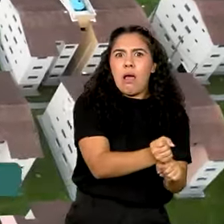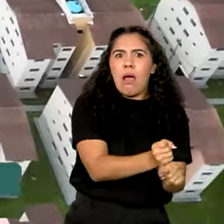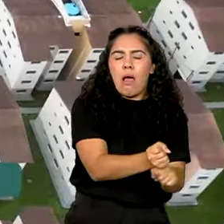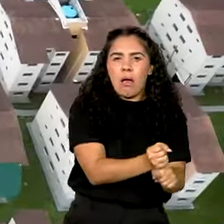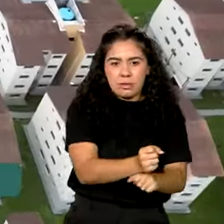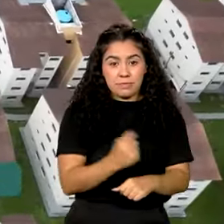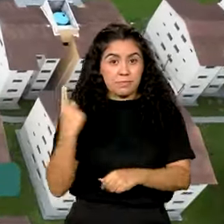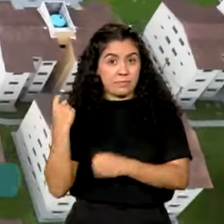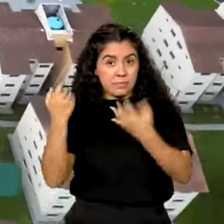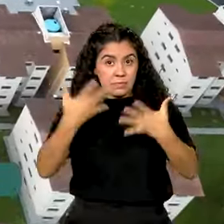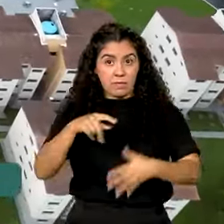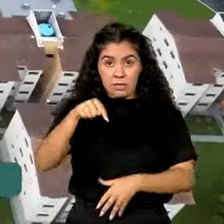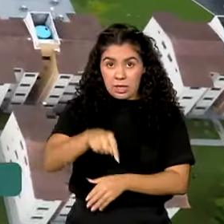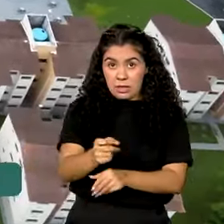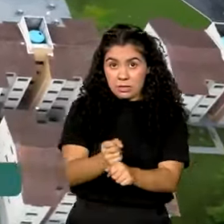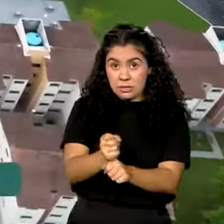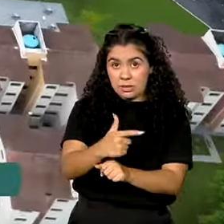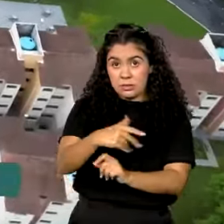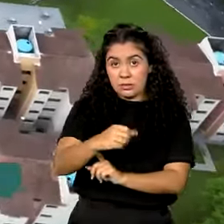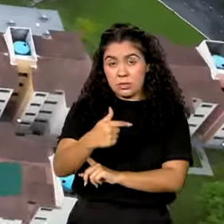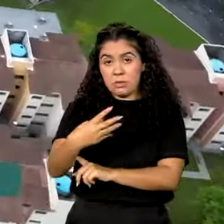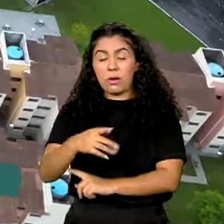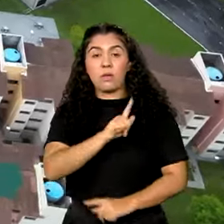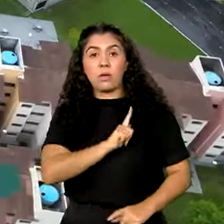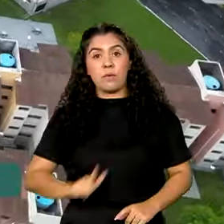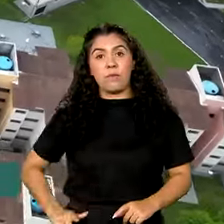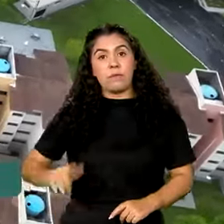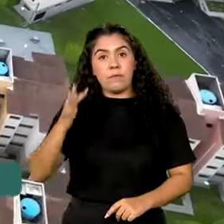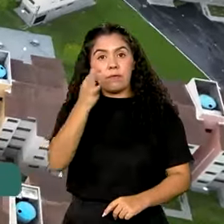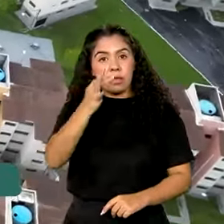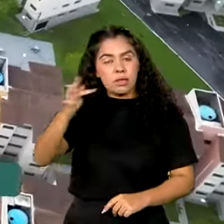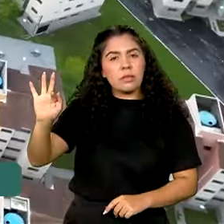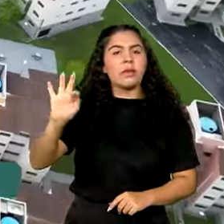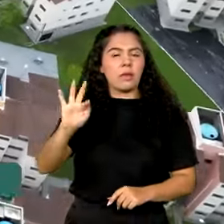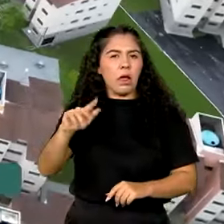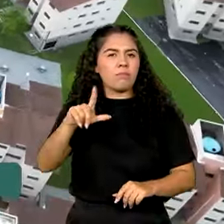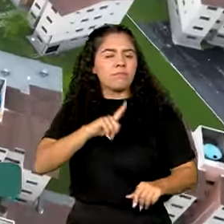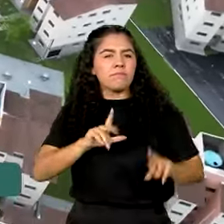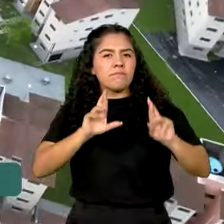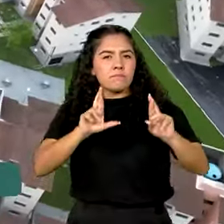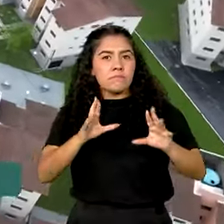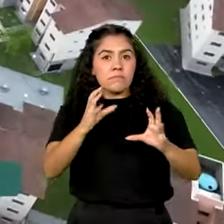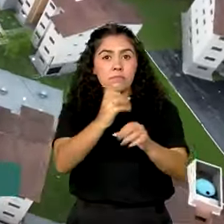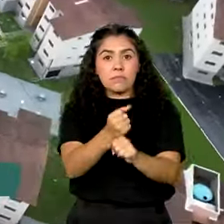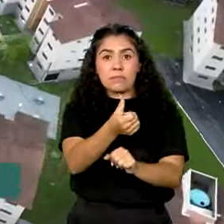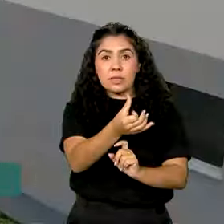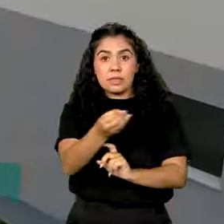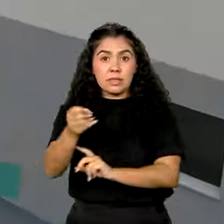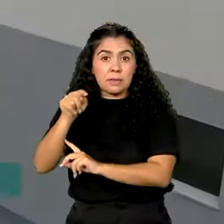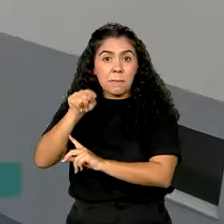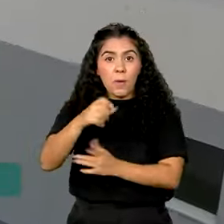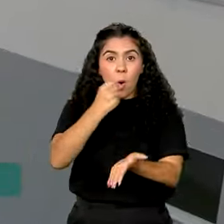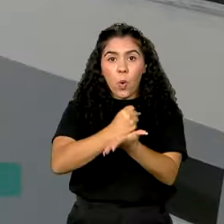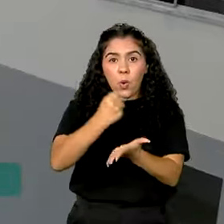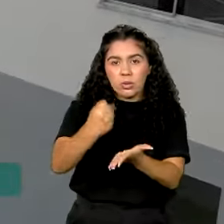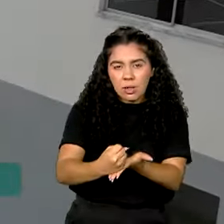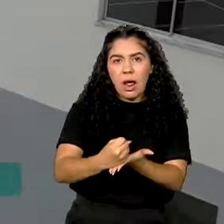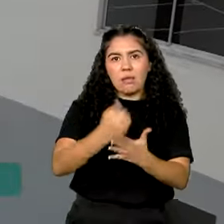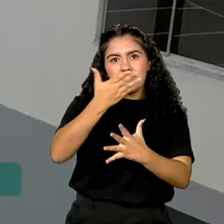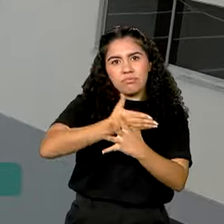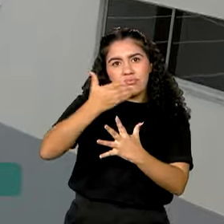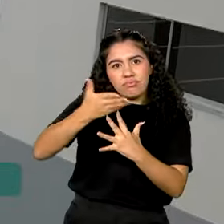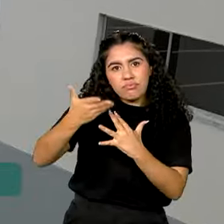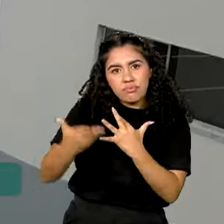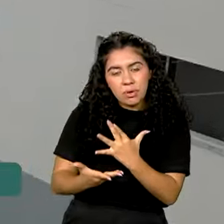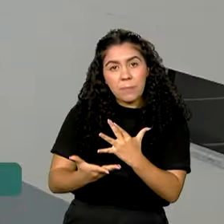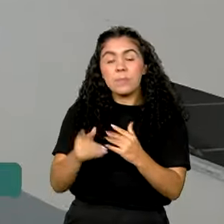ano o governo federal espera financiar pelo menos 600.000 unidades e a meta é de de